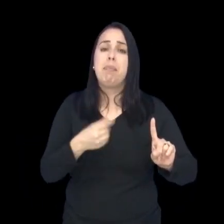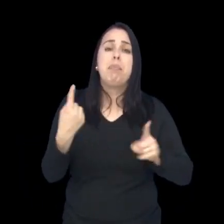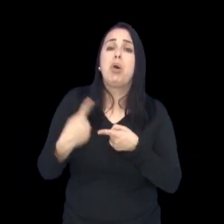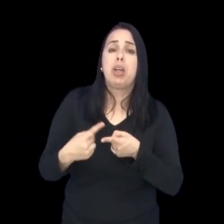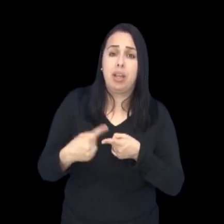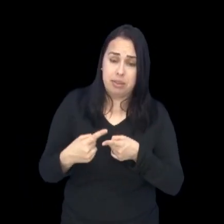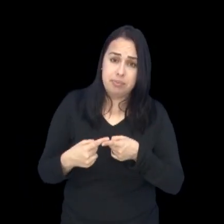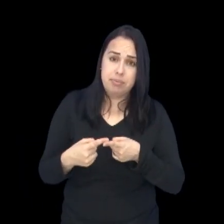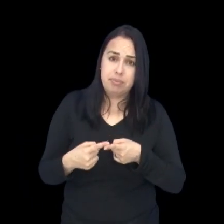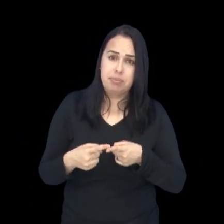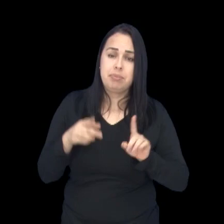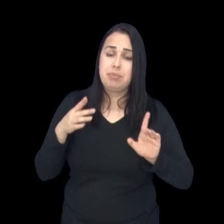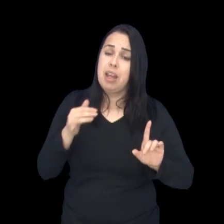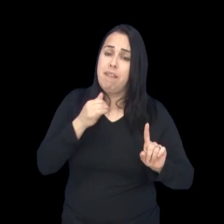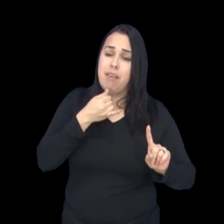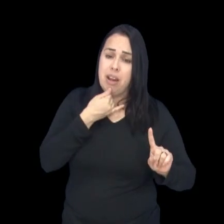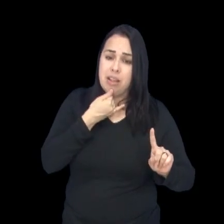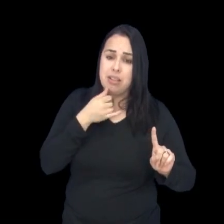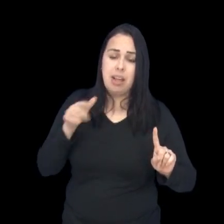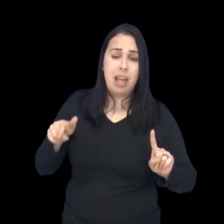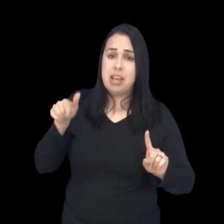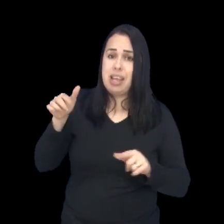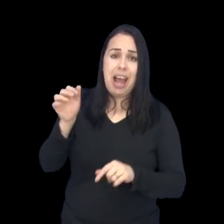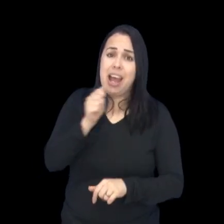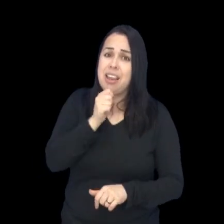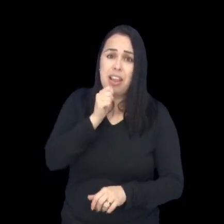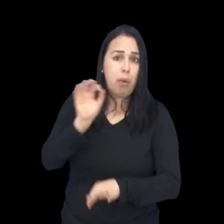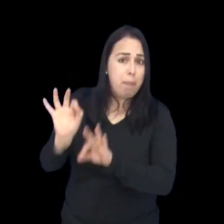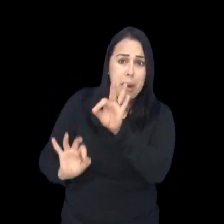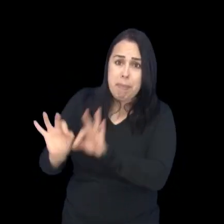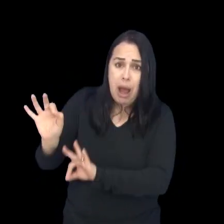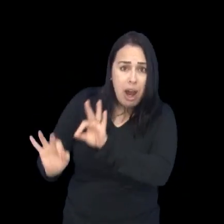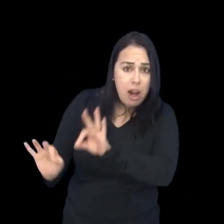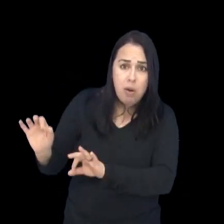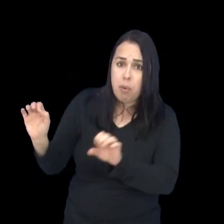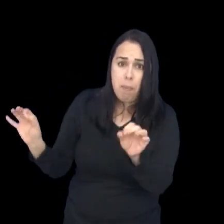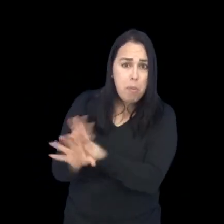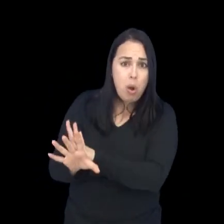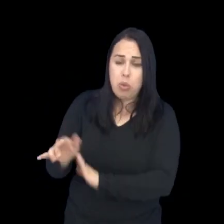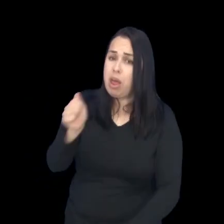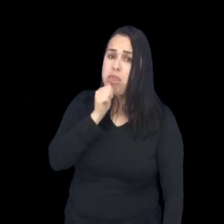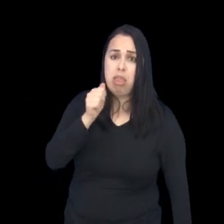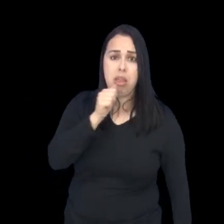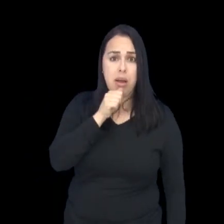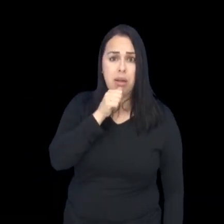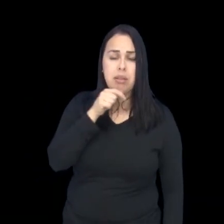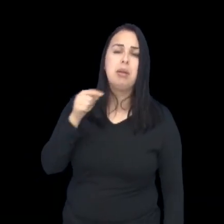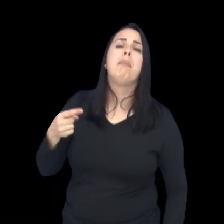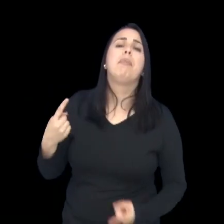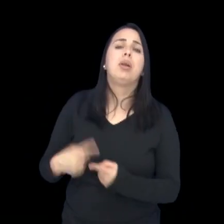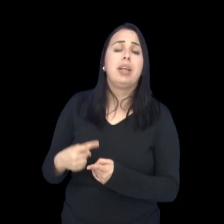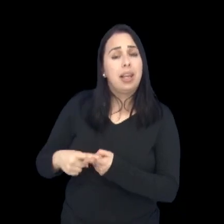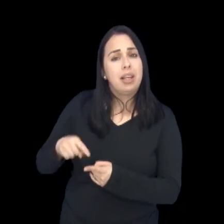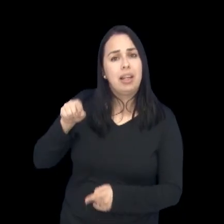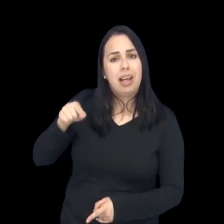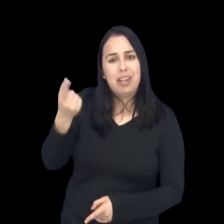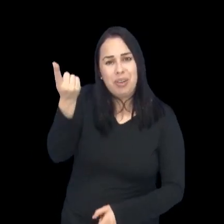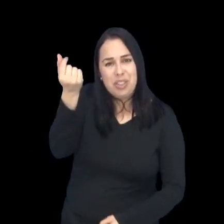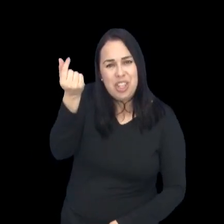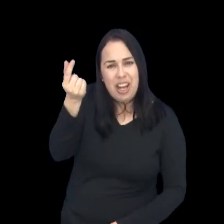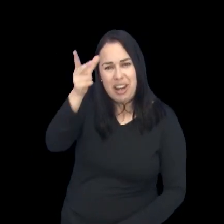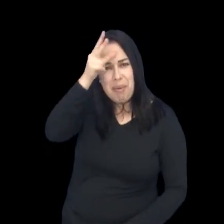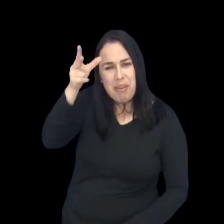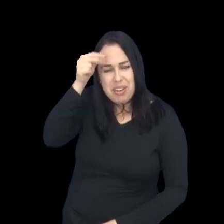infelizmente, como eu disse, eles não estão preparados para trabalhar com pessoas autistas, sabe por quê? Porque a verba que a